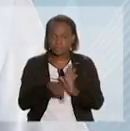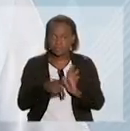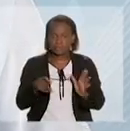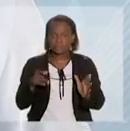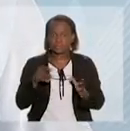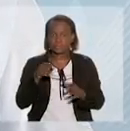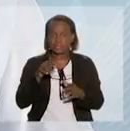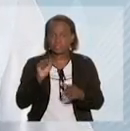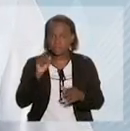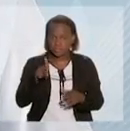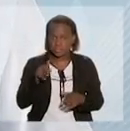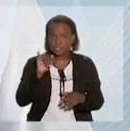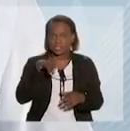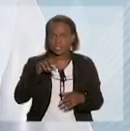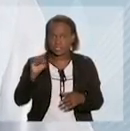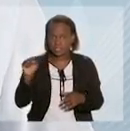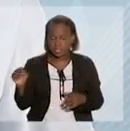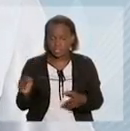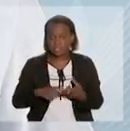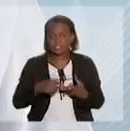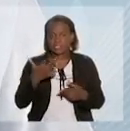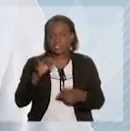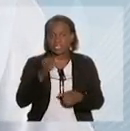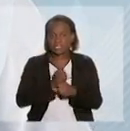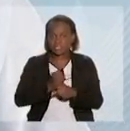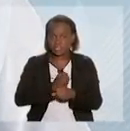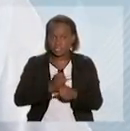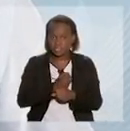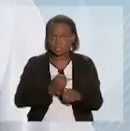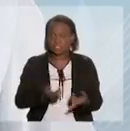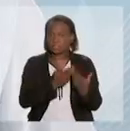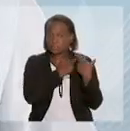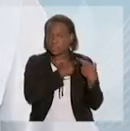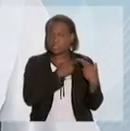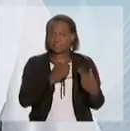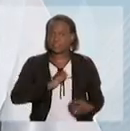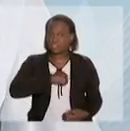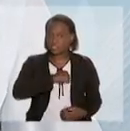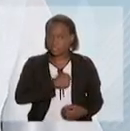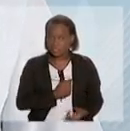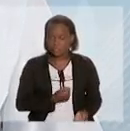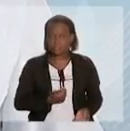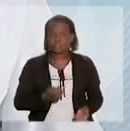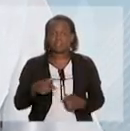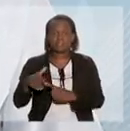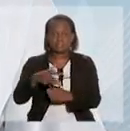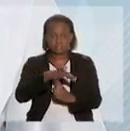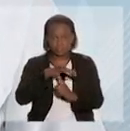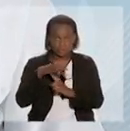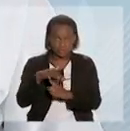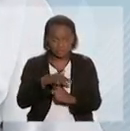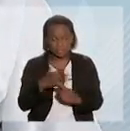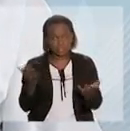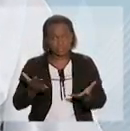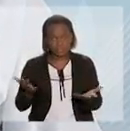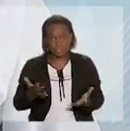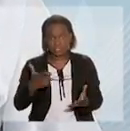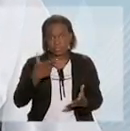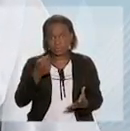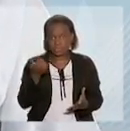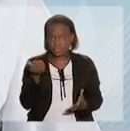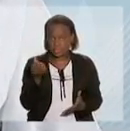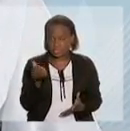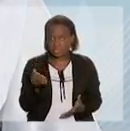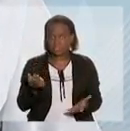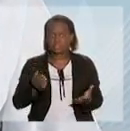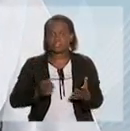de previdência social, os 10 anos de responsabilidade fiscal, o meio ambiente agora